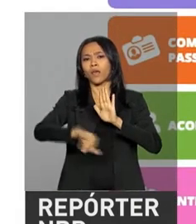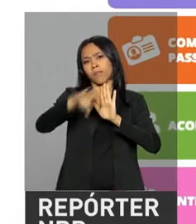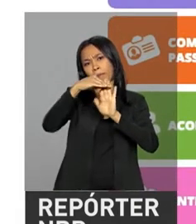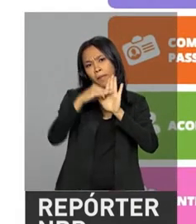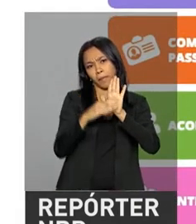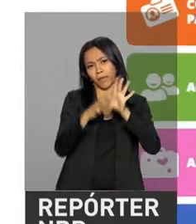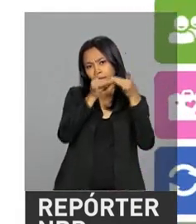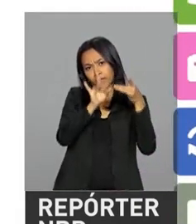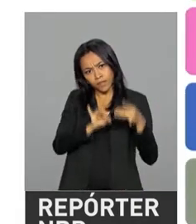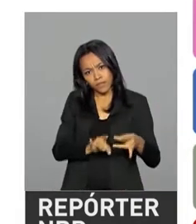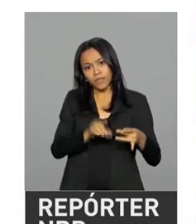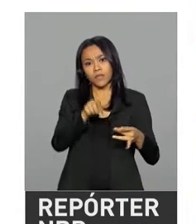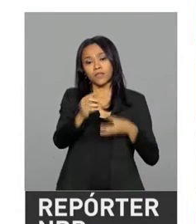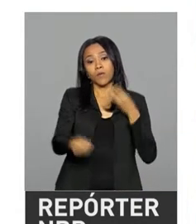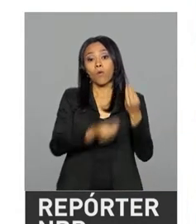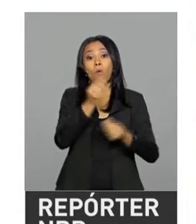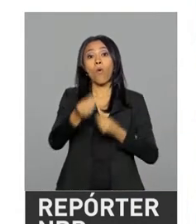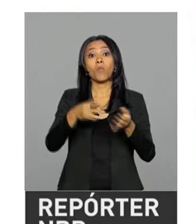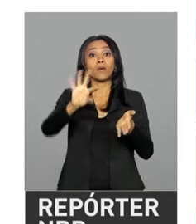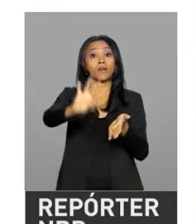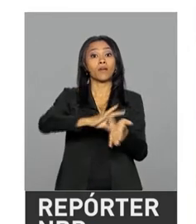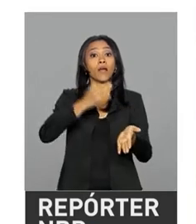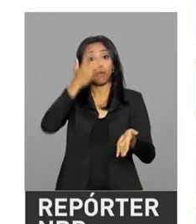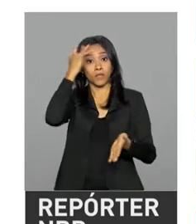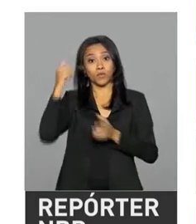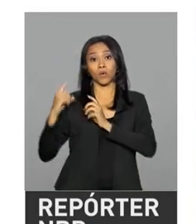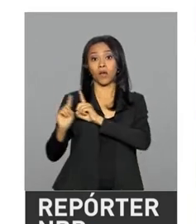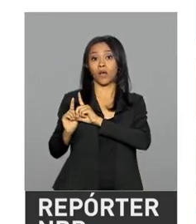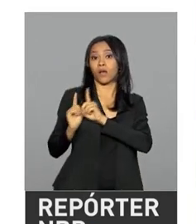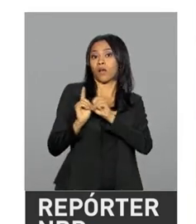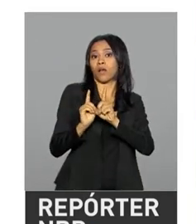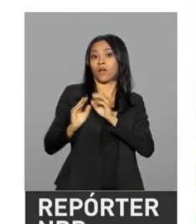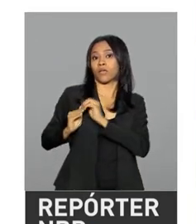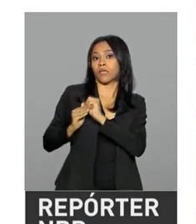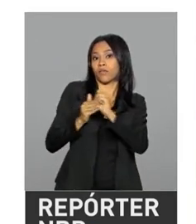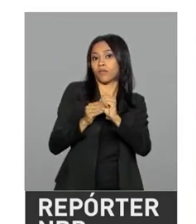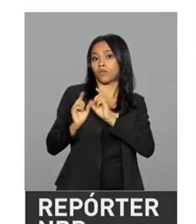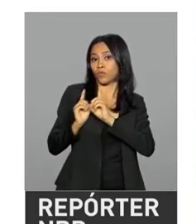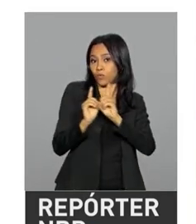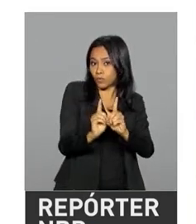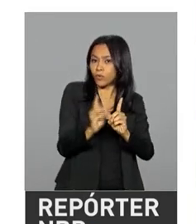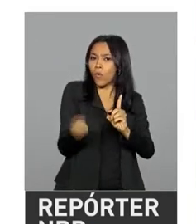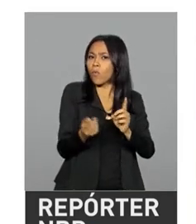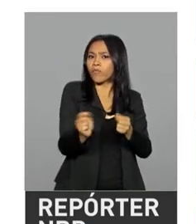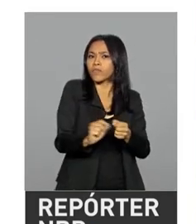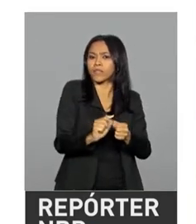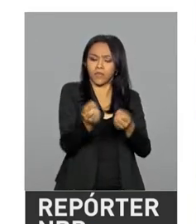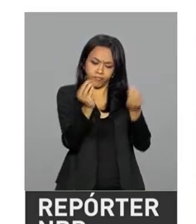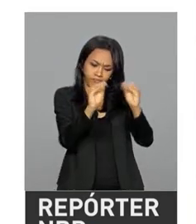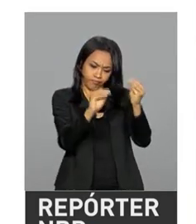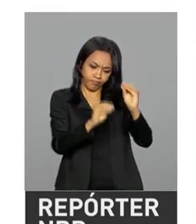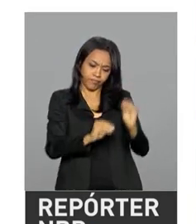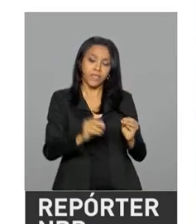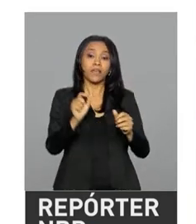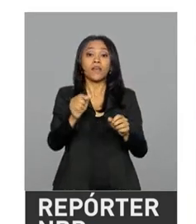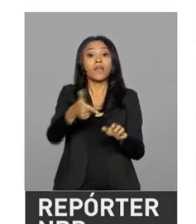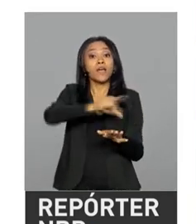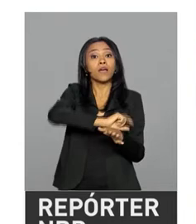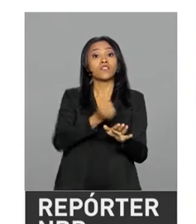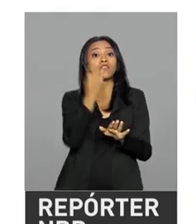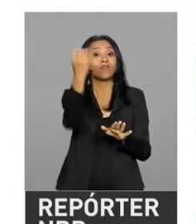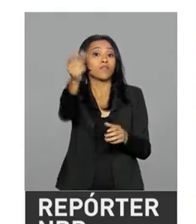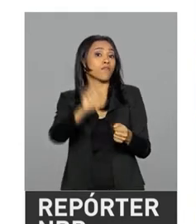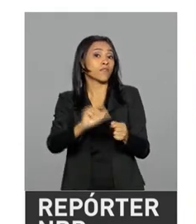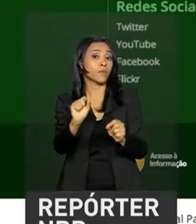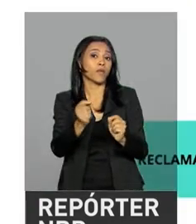explica como cadastrar um acompanhante que têm direito a passagem gratuita e dá dicas do que fazer antes de viajar orienta as